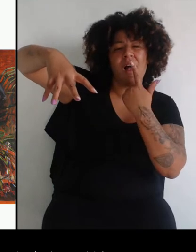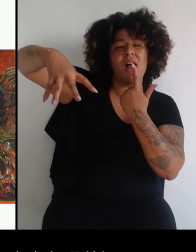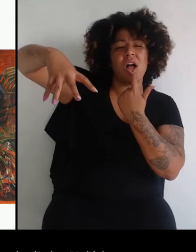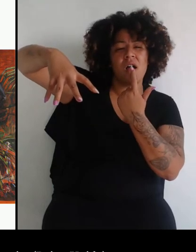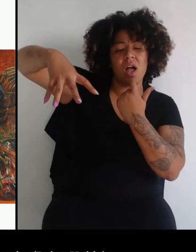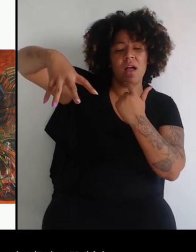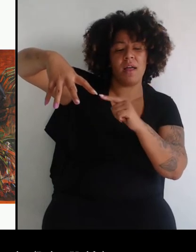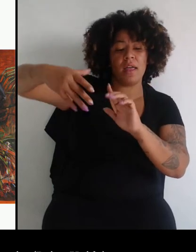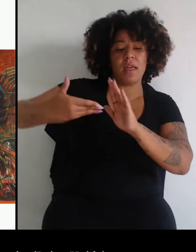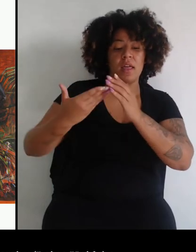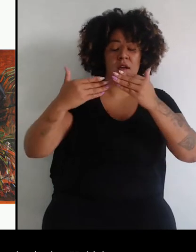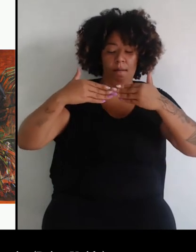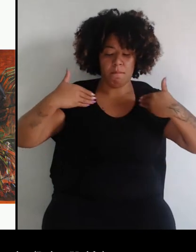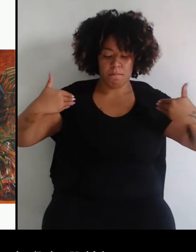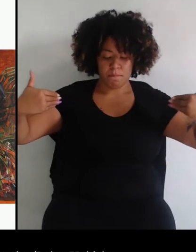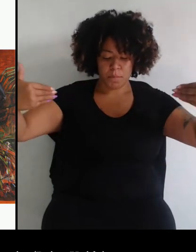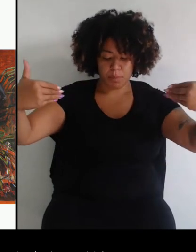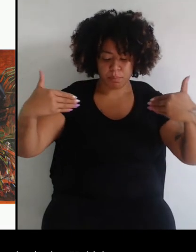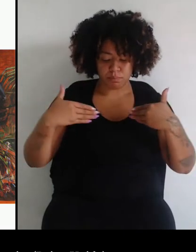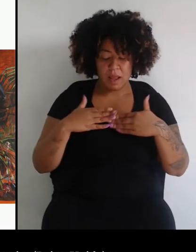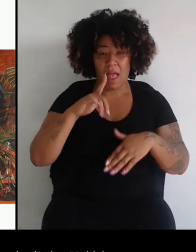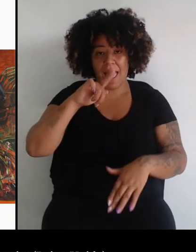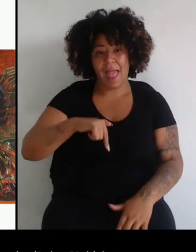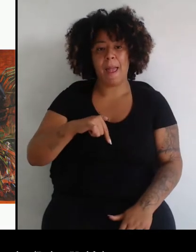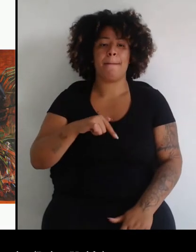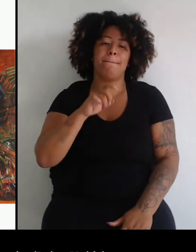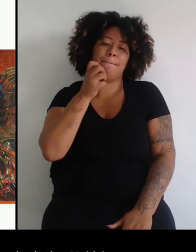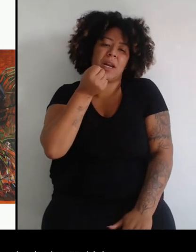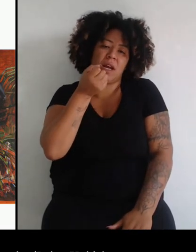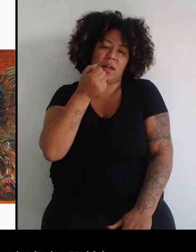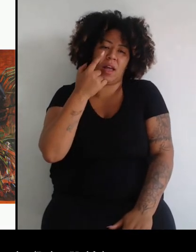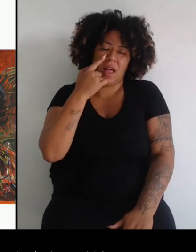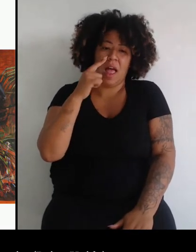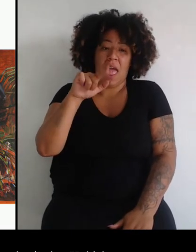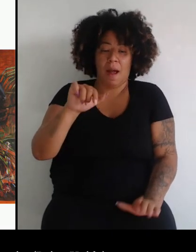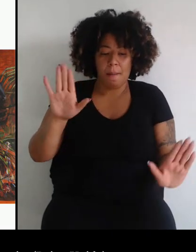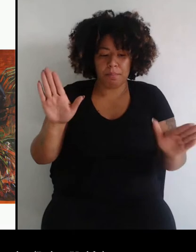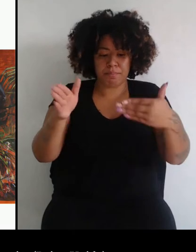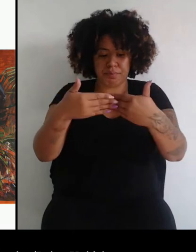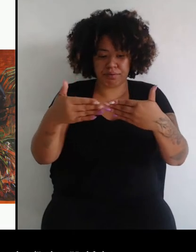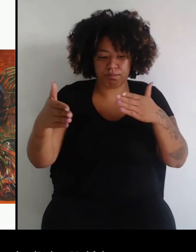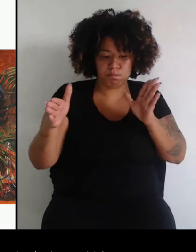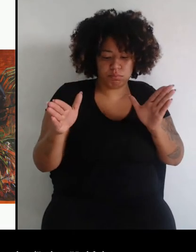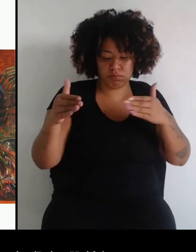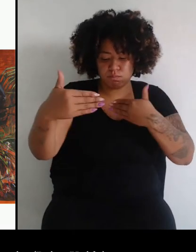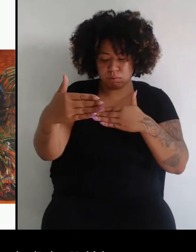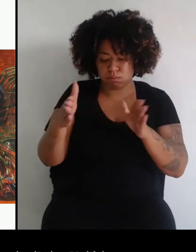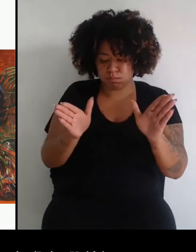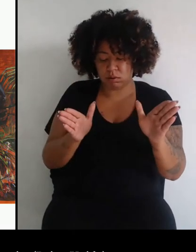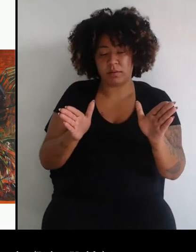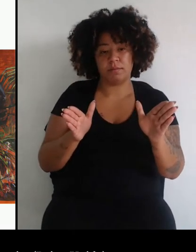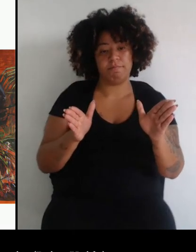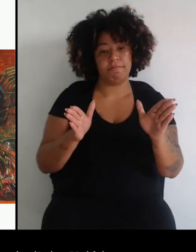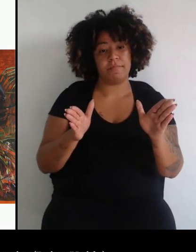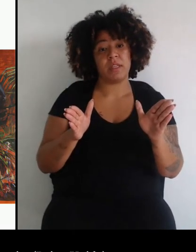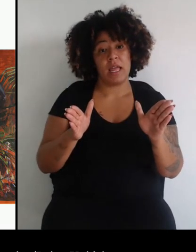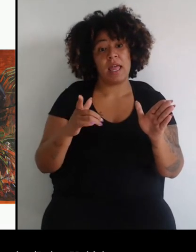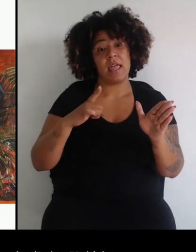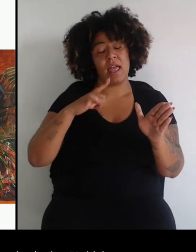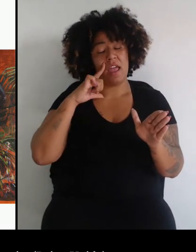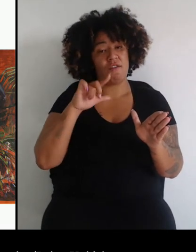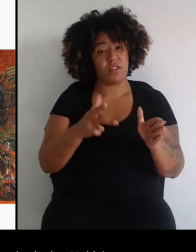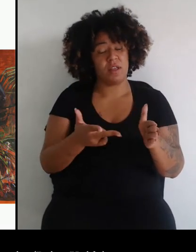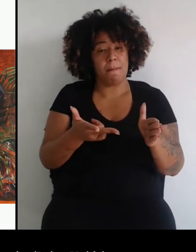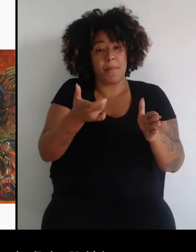é um espaço fechado privado e a partir desse conjunto material cultural